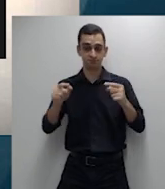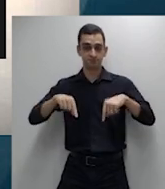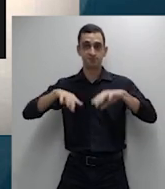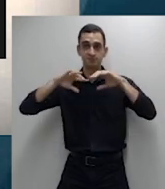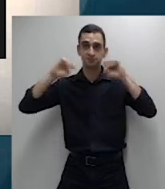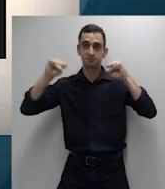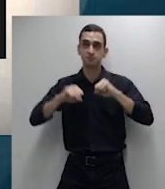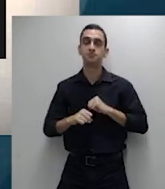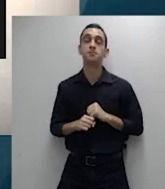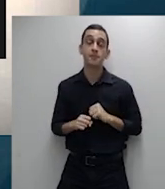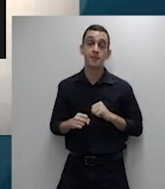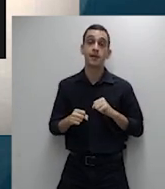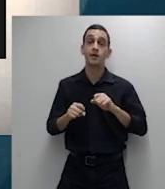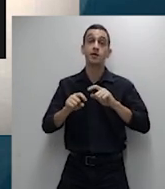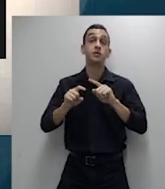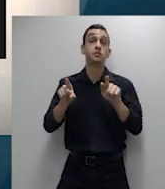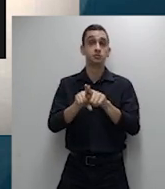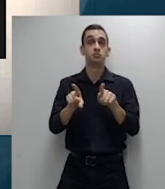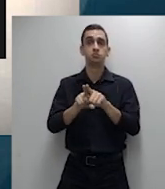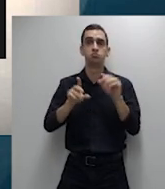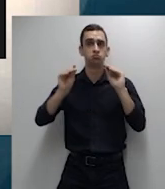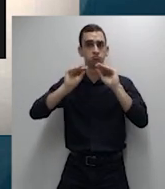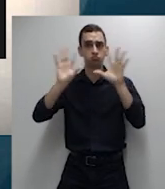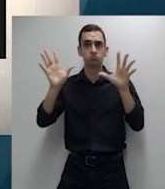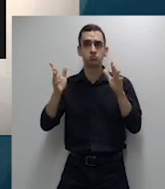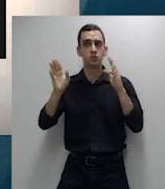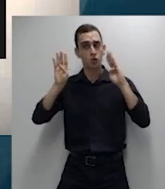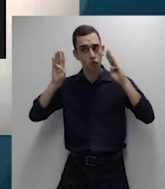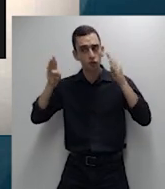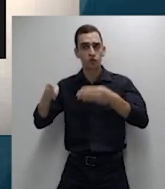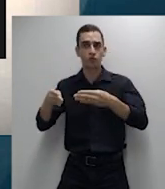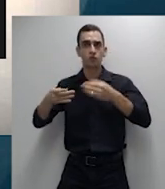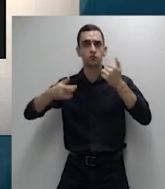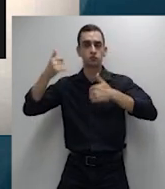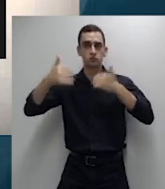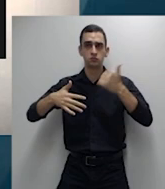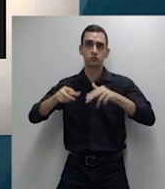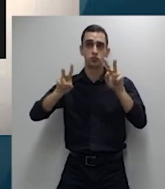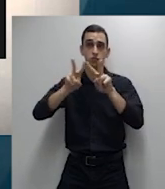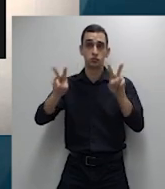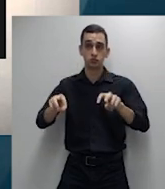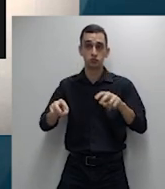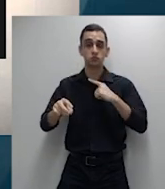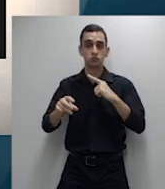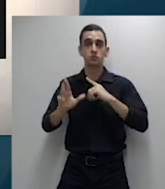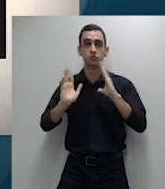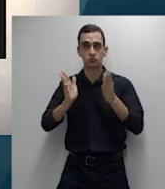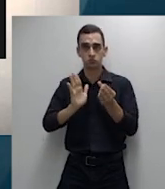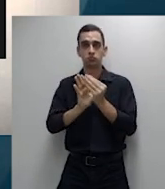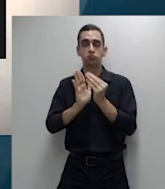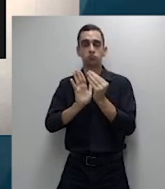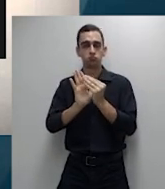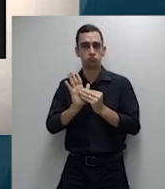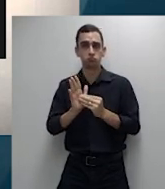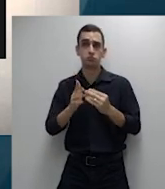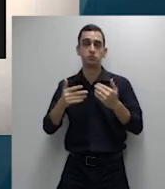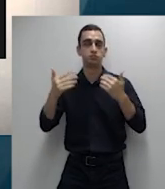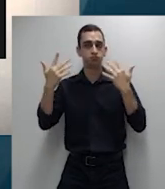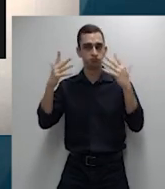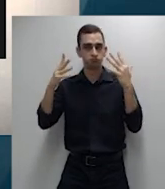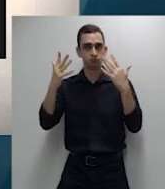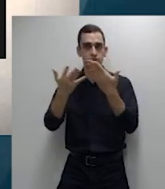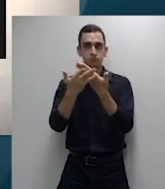mais a face com clareza e objetividade em fim parabenizo ao Dr